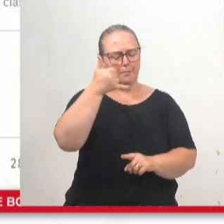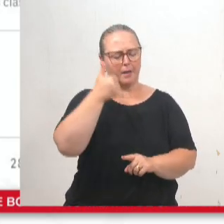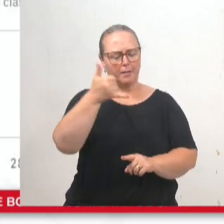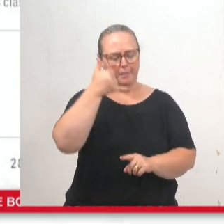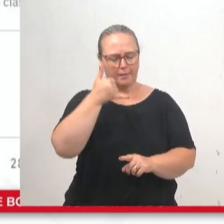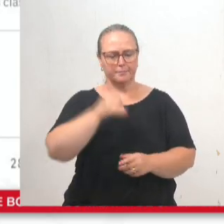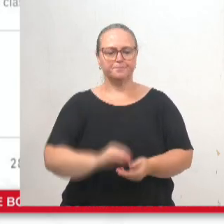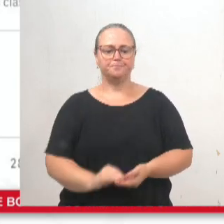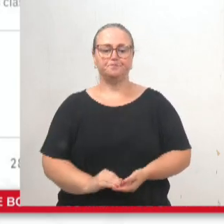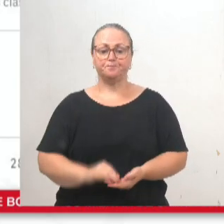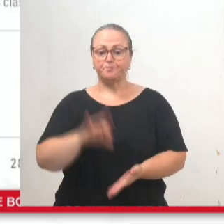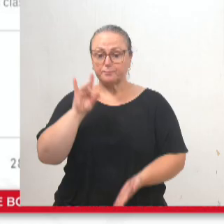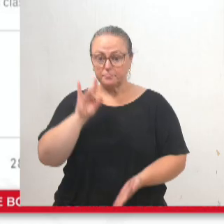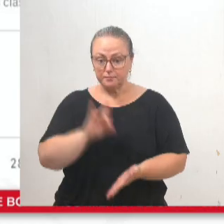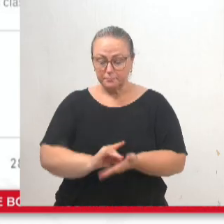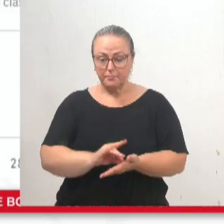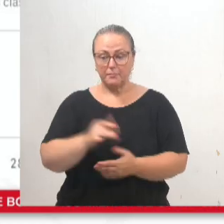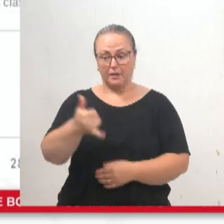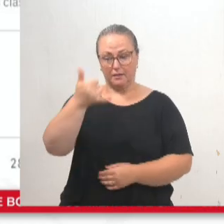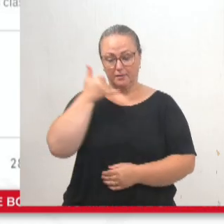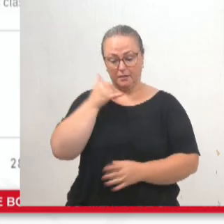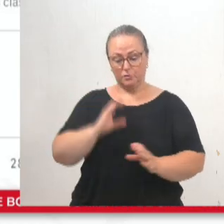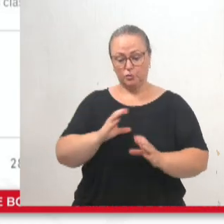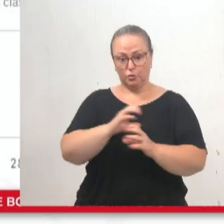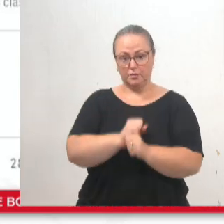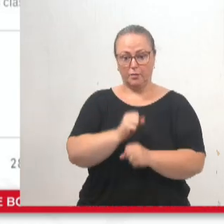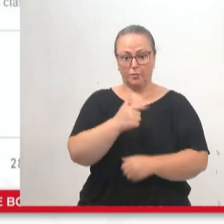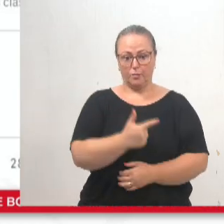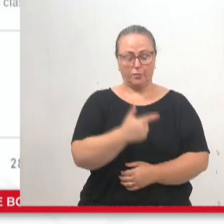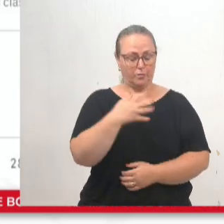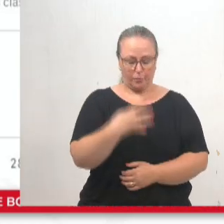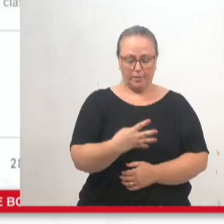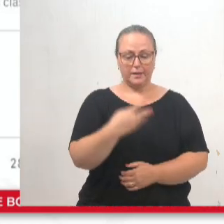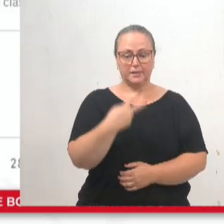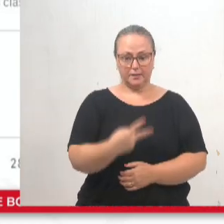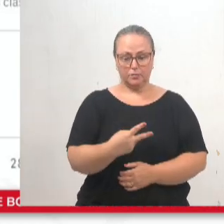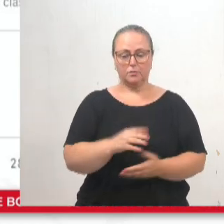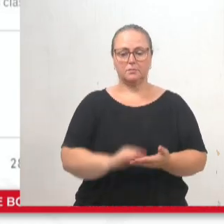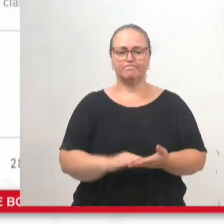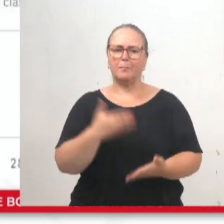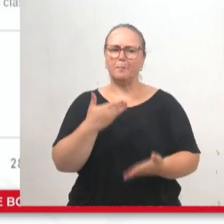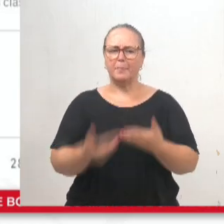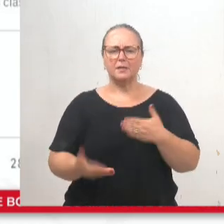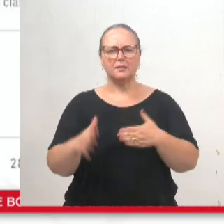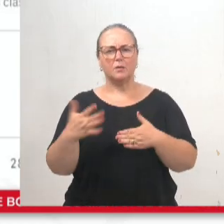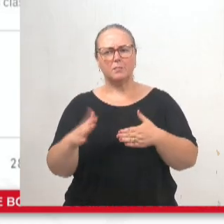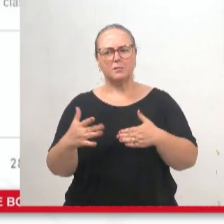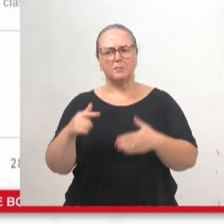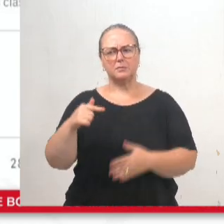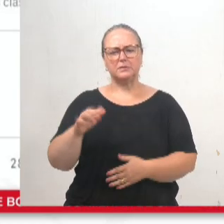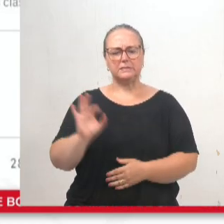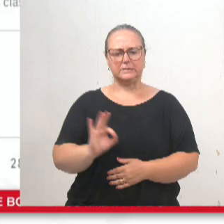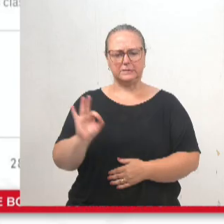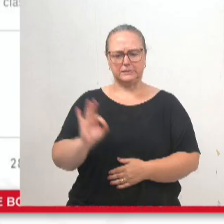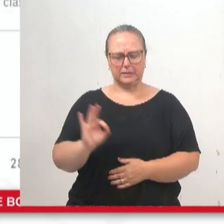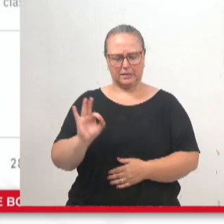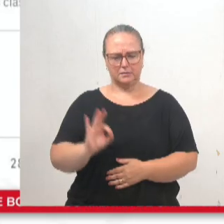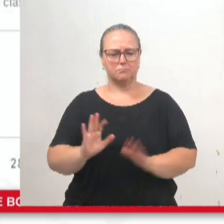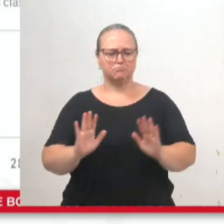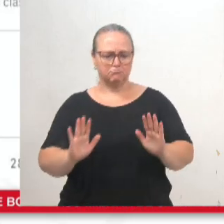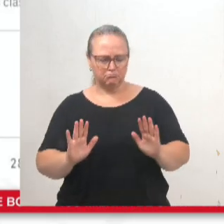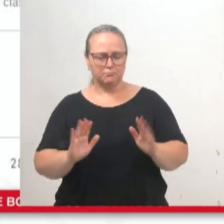Dessas 42 mil ligações, nós tivemos um índice de chamadas perdidas de 7%, porque